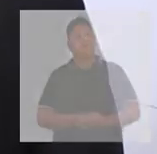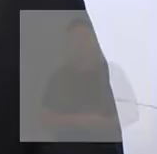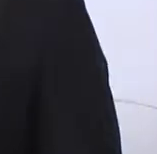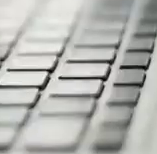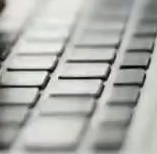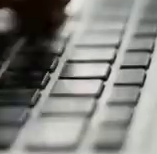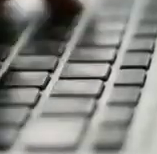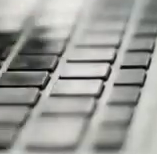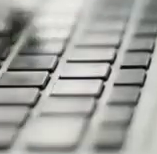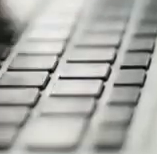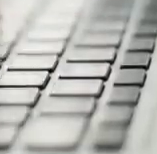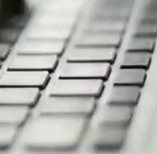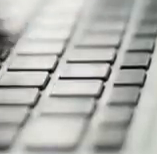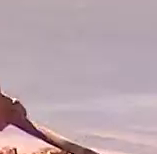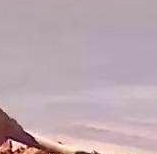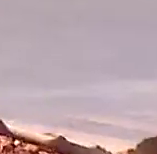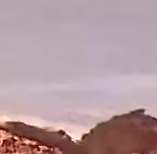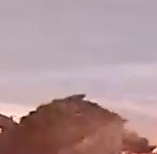melhor caminho.